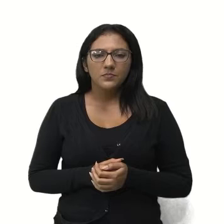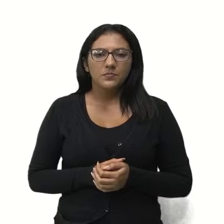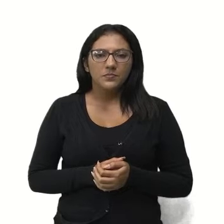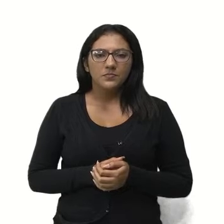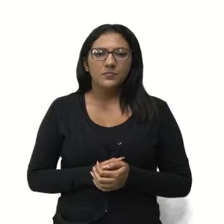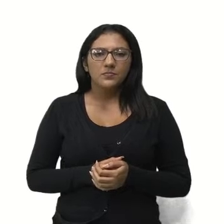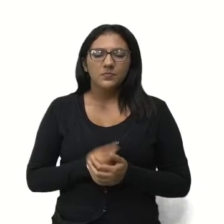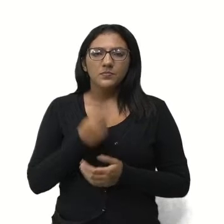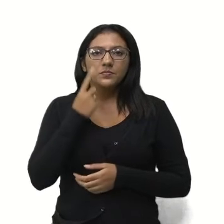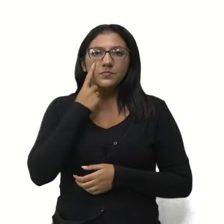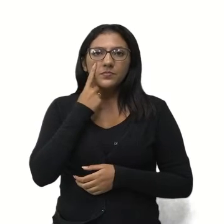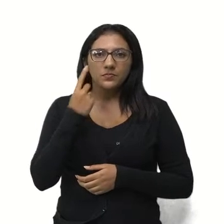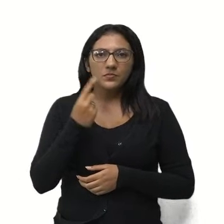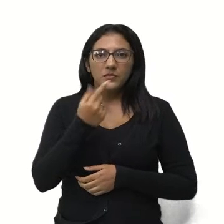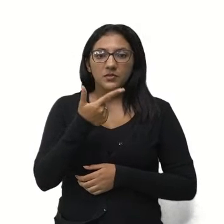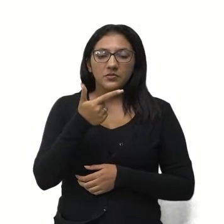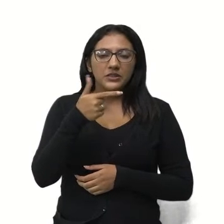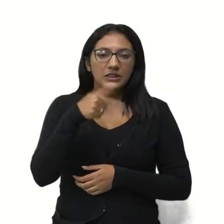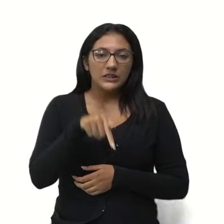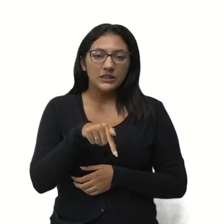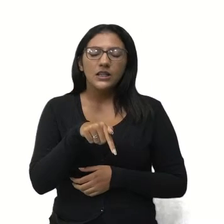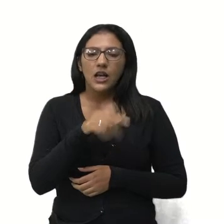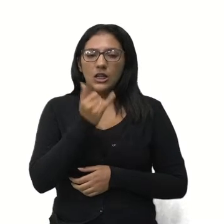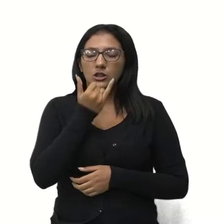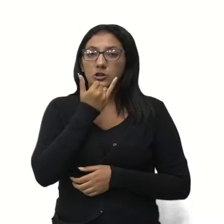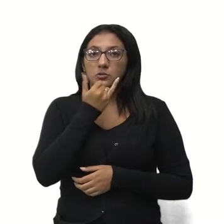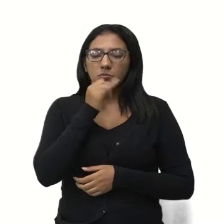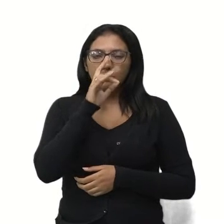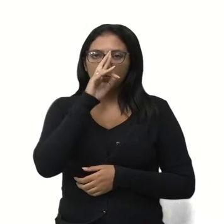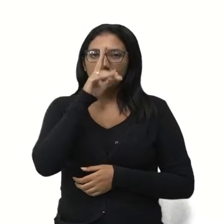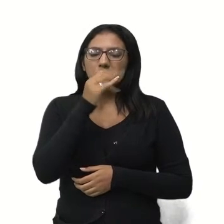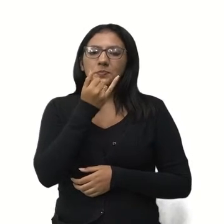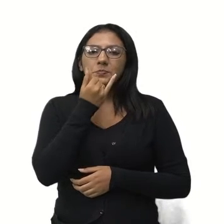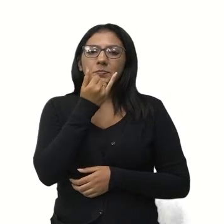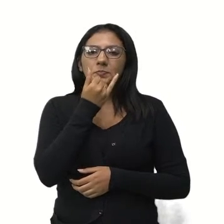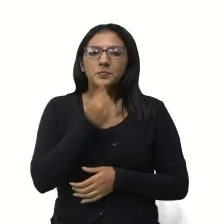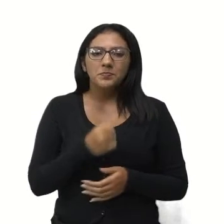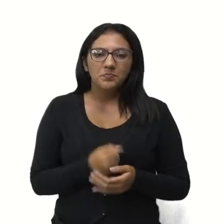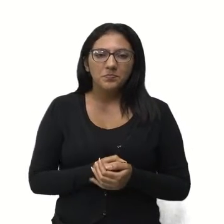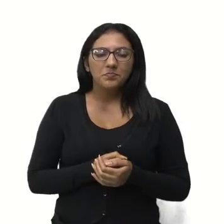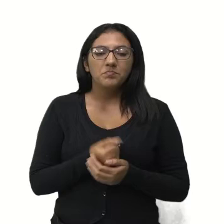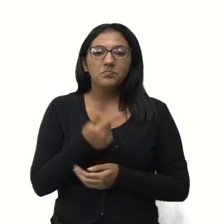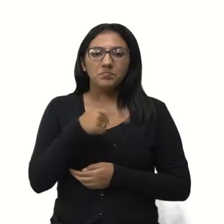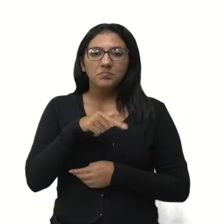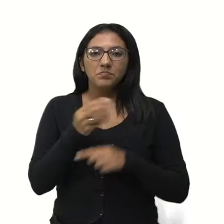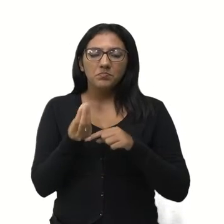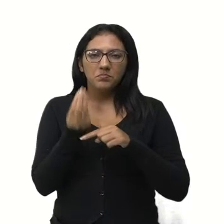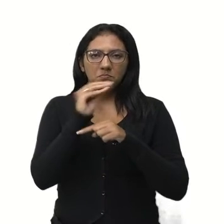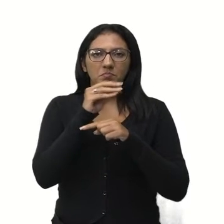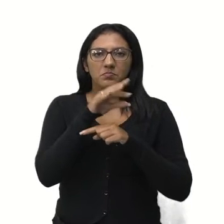3 vezes 9, 27, né? Já estava errando a tabuada. Vai subir 2.